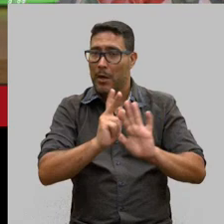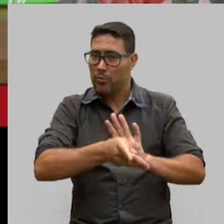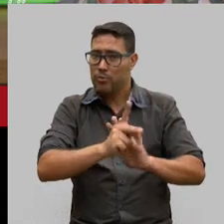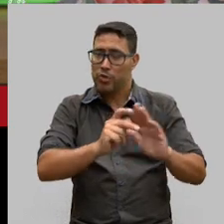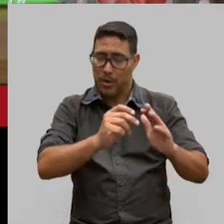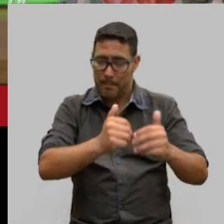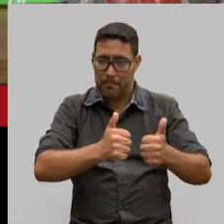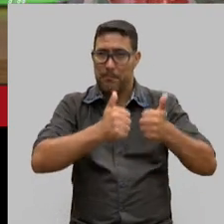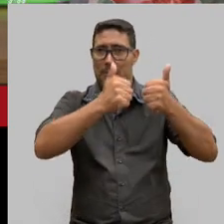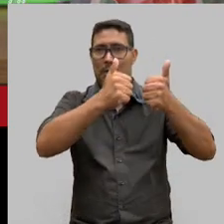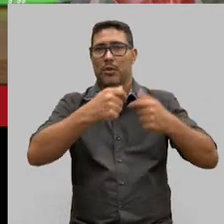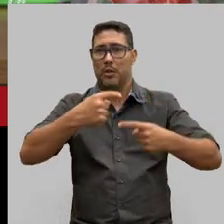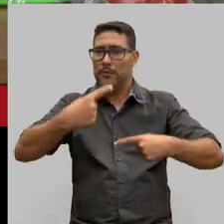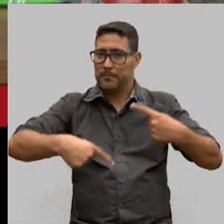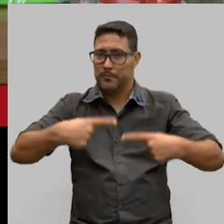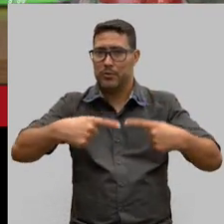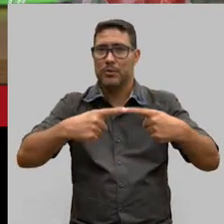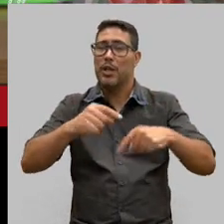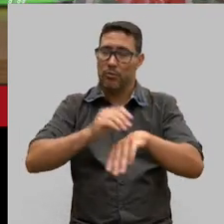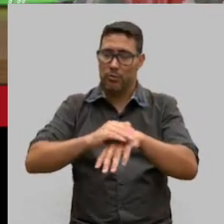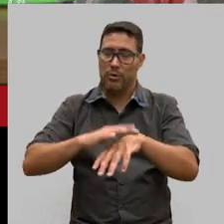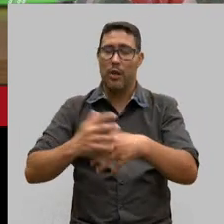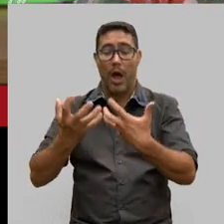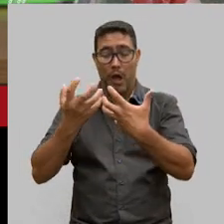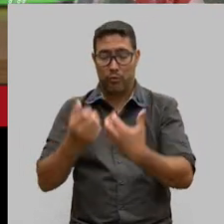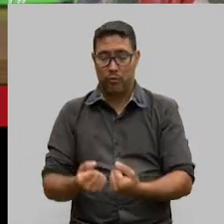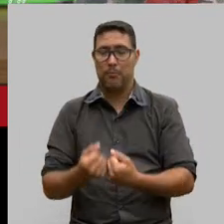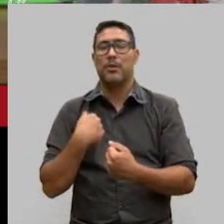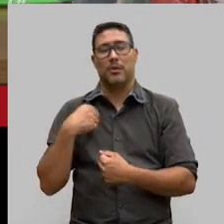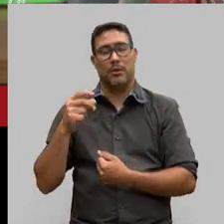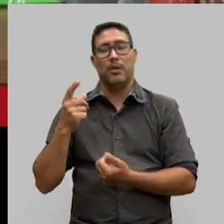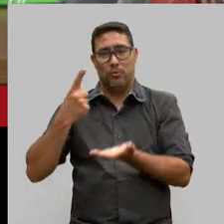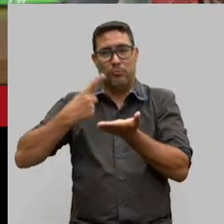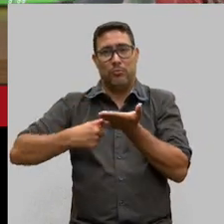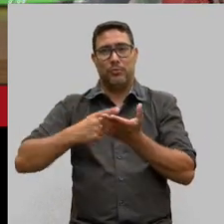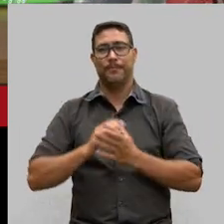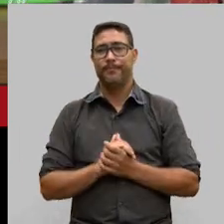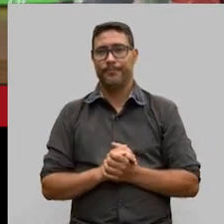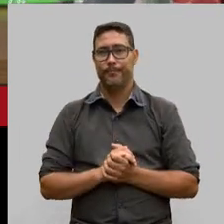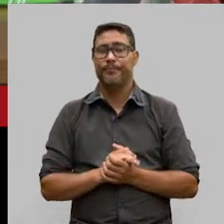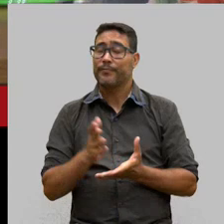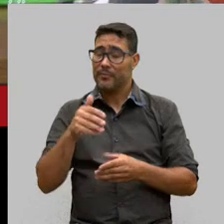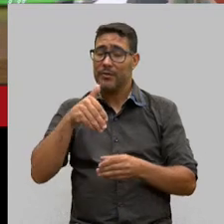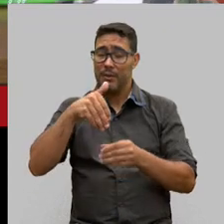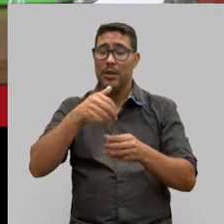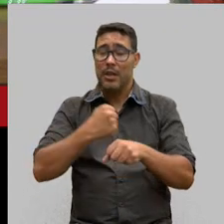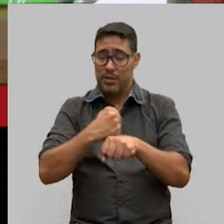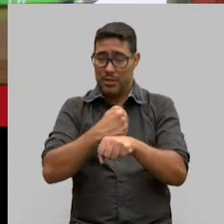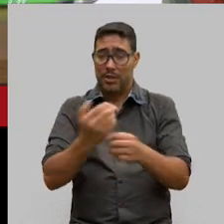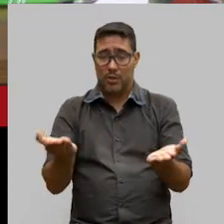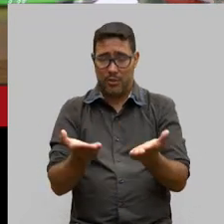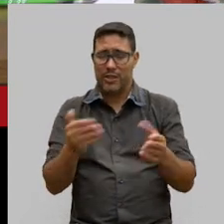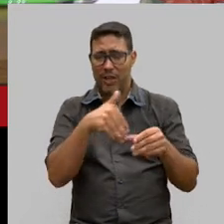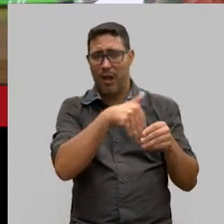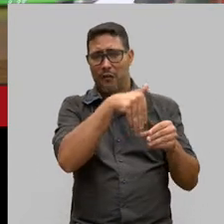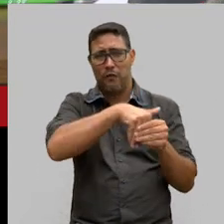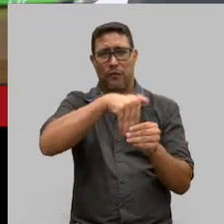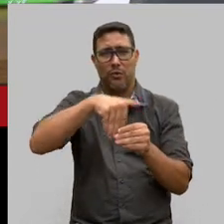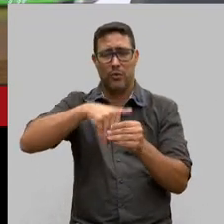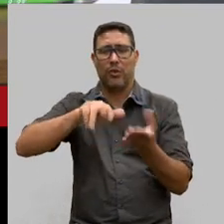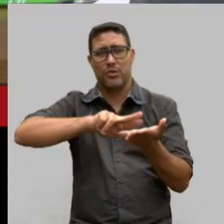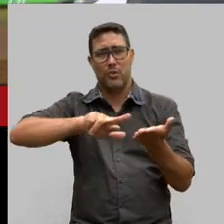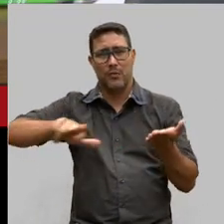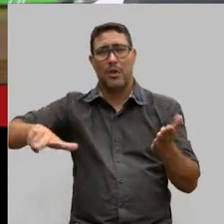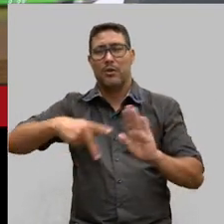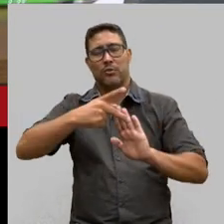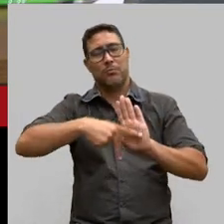assumia esse compromisso em paralelo esse ano nós votamos vários projetos a primeira grande conquista foi que pela